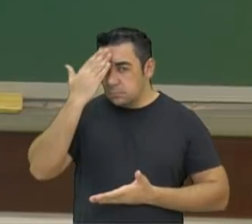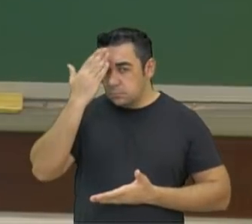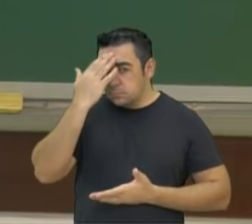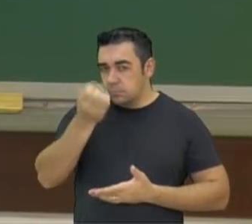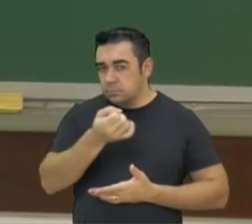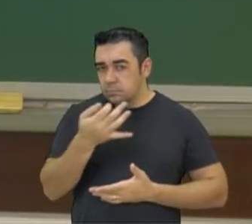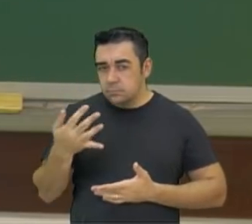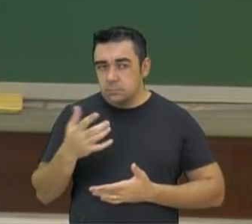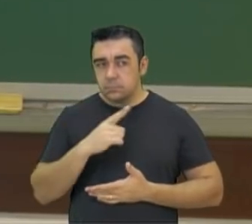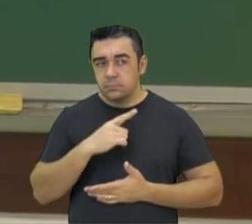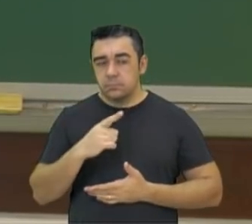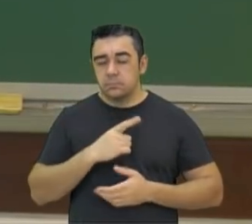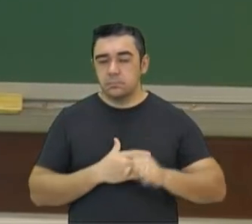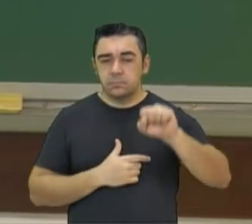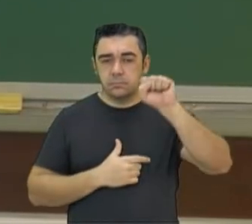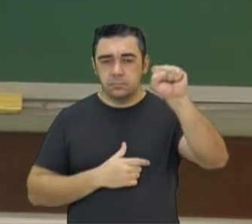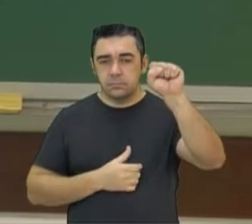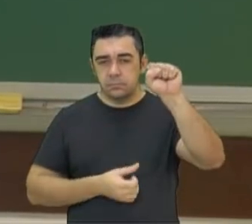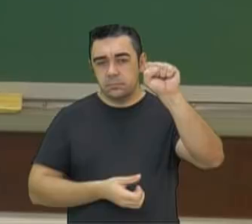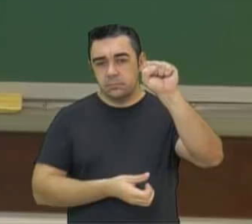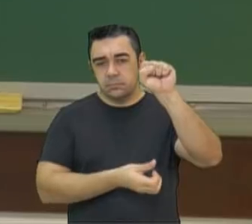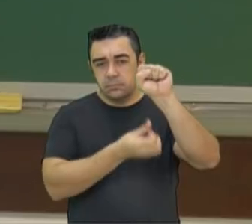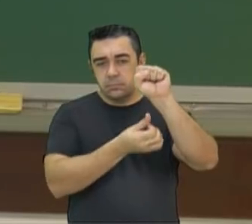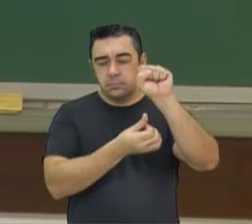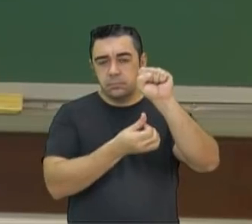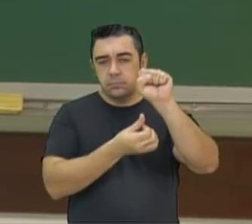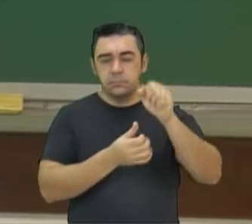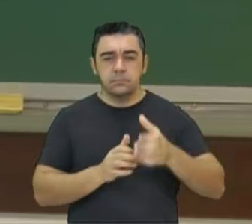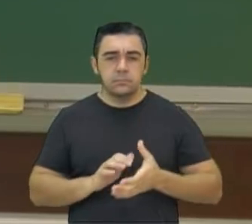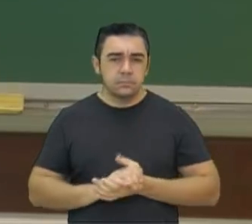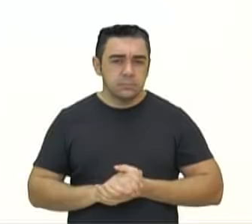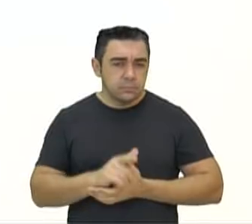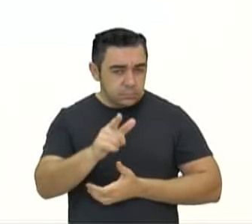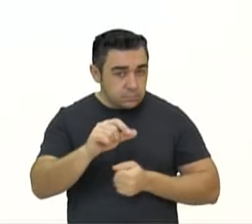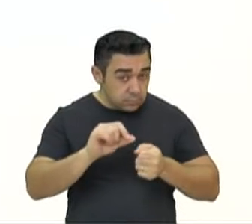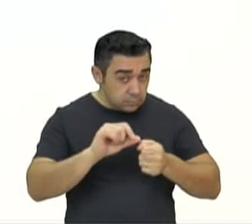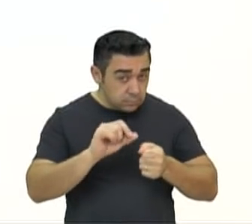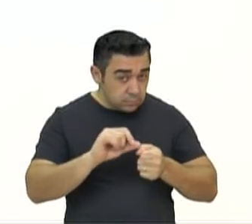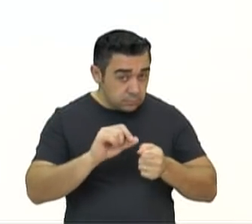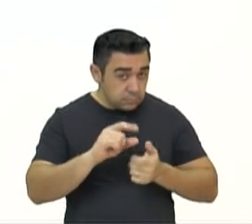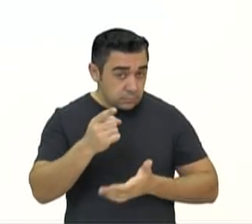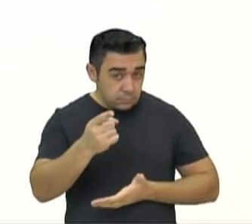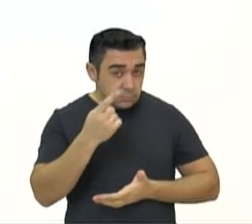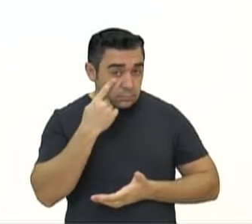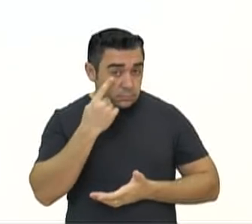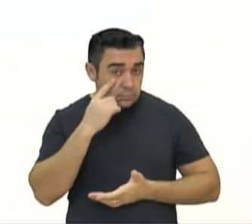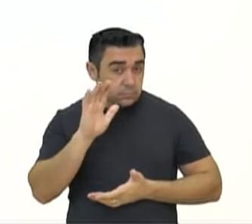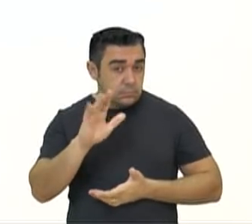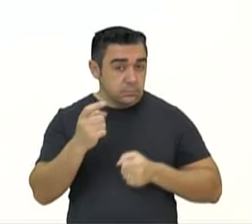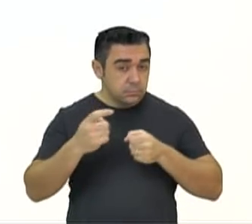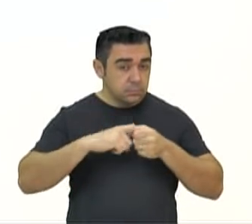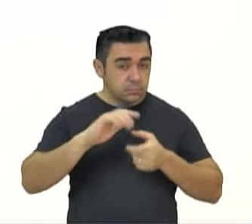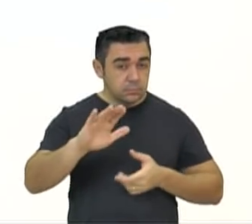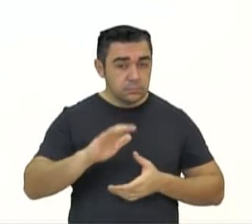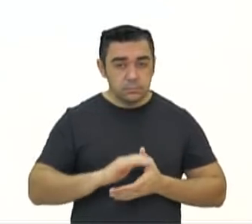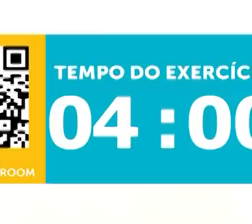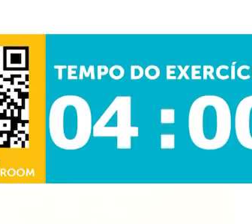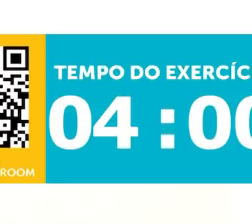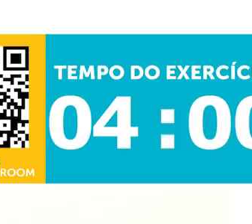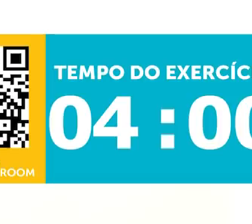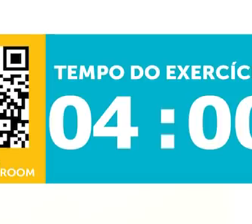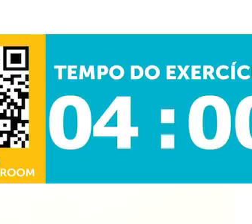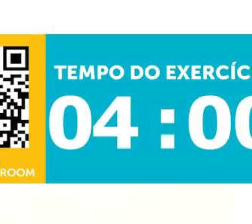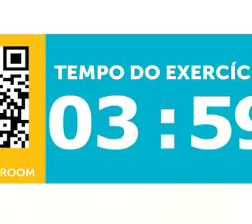é o binomial de 8 sobre 6. Resolvam lá, que nós já voltamos.